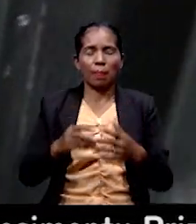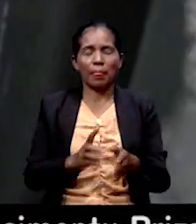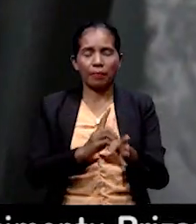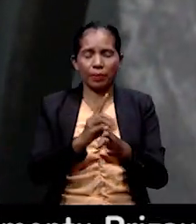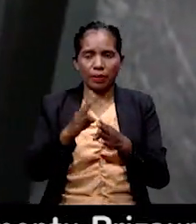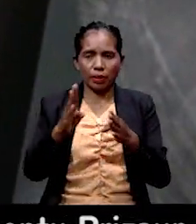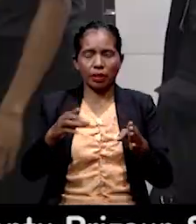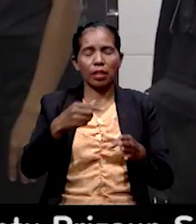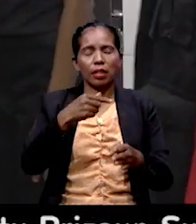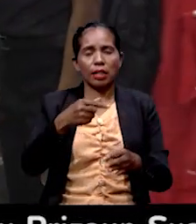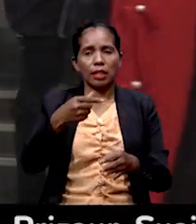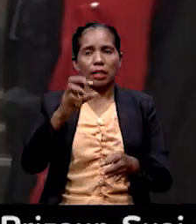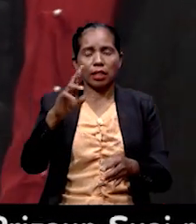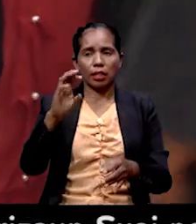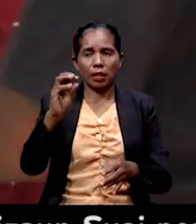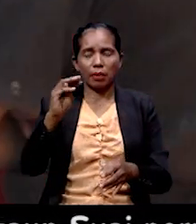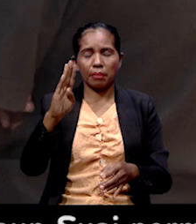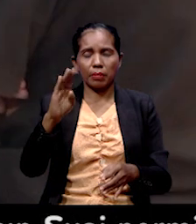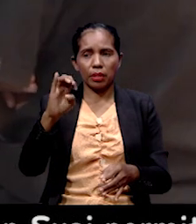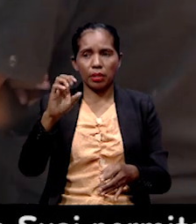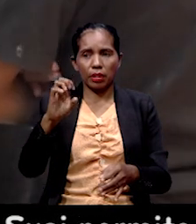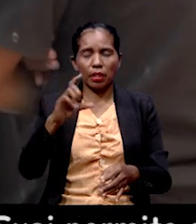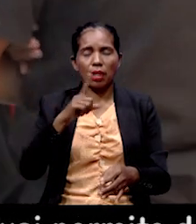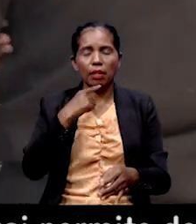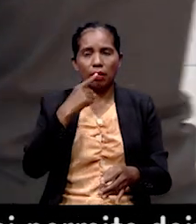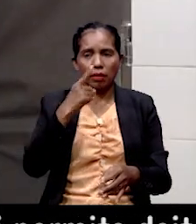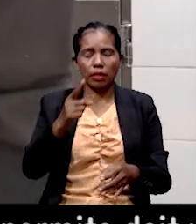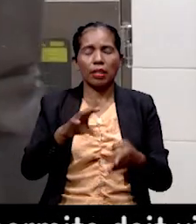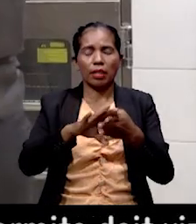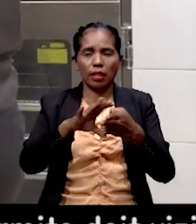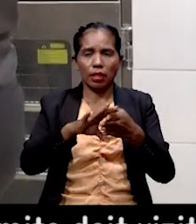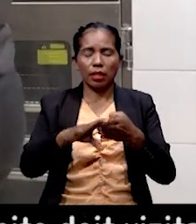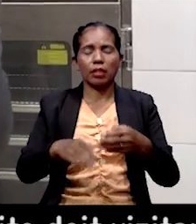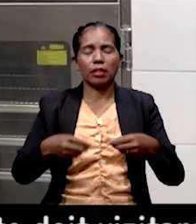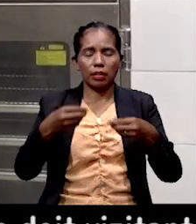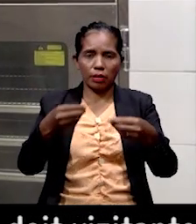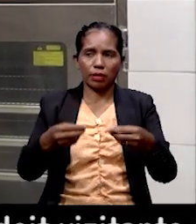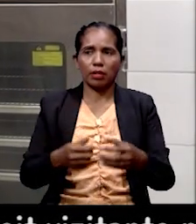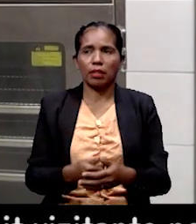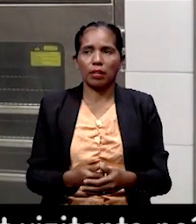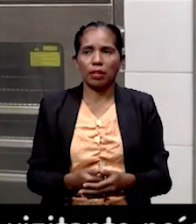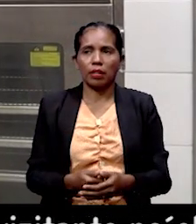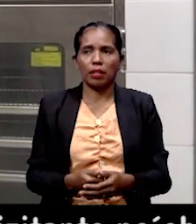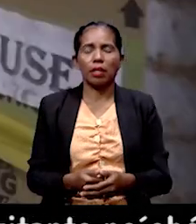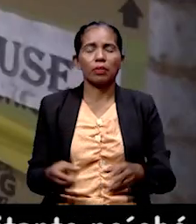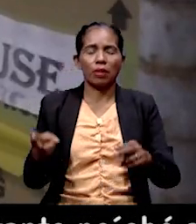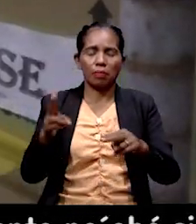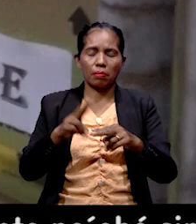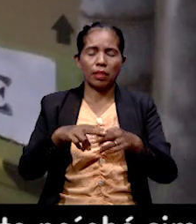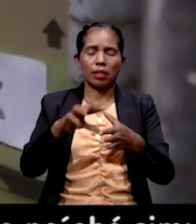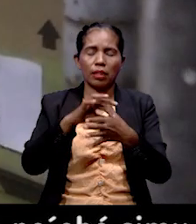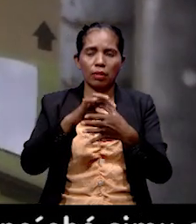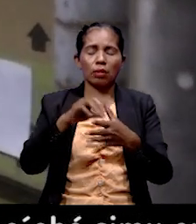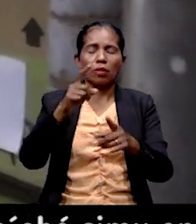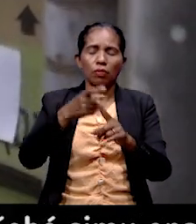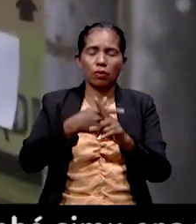Faese, Gabriel da Costa, informa, mas que a carta autorização o supplier Sira Burger King, ato estende validade nang manu neto